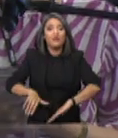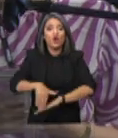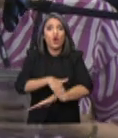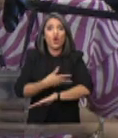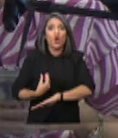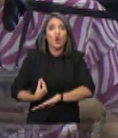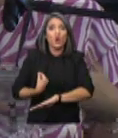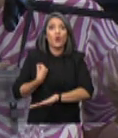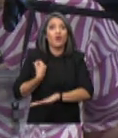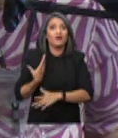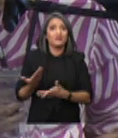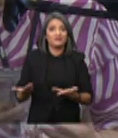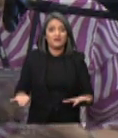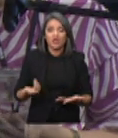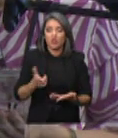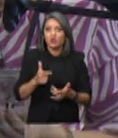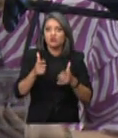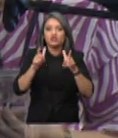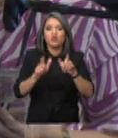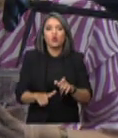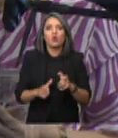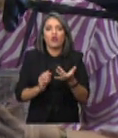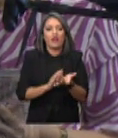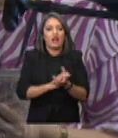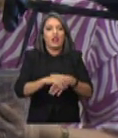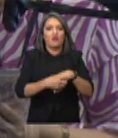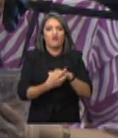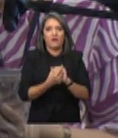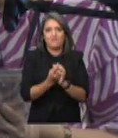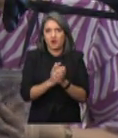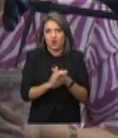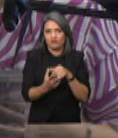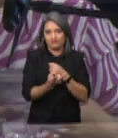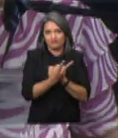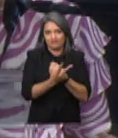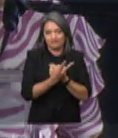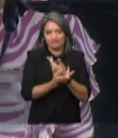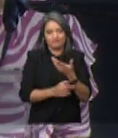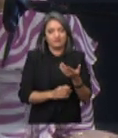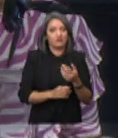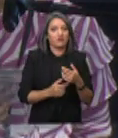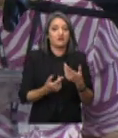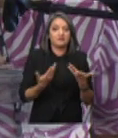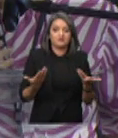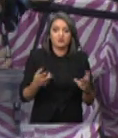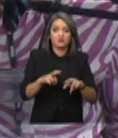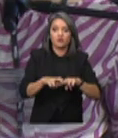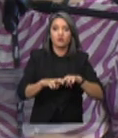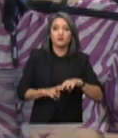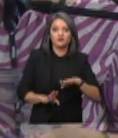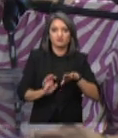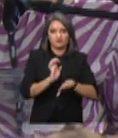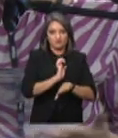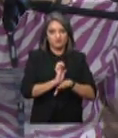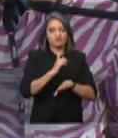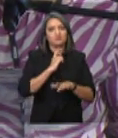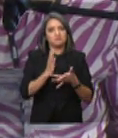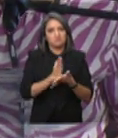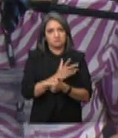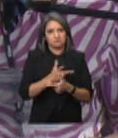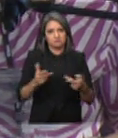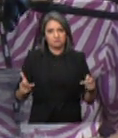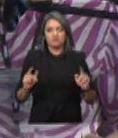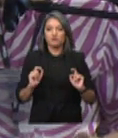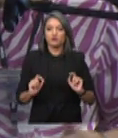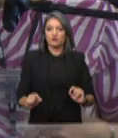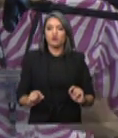não tinha onde lavar as mãos com sabão para se proteger do vírus por isso o estado tomou algumas medidas entre elas foi